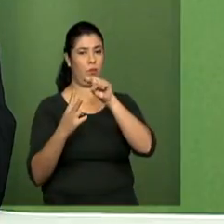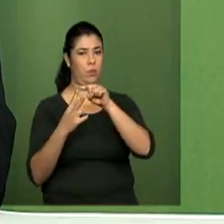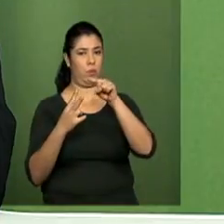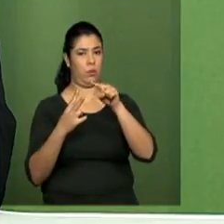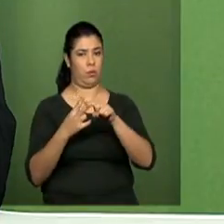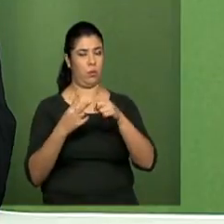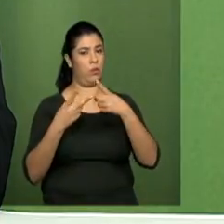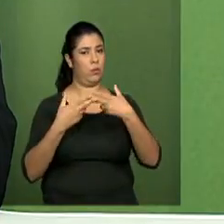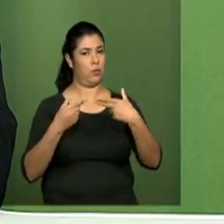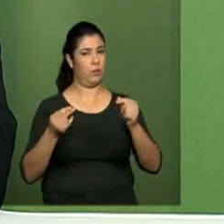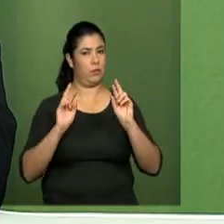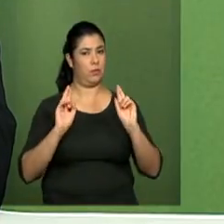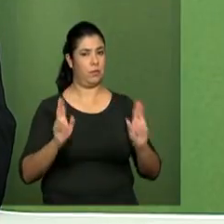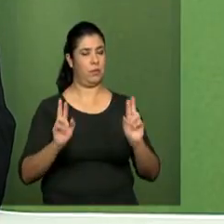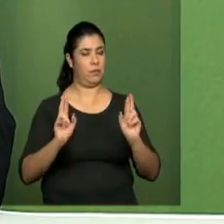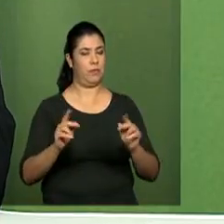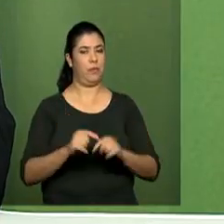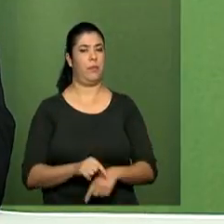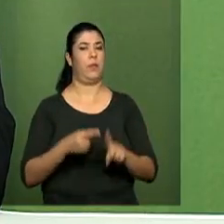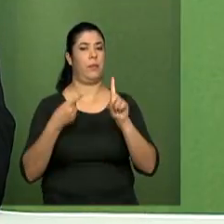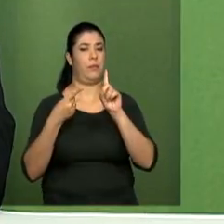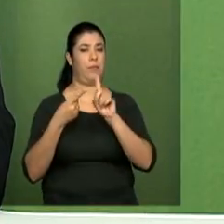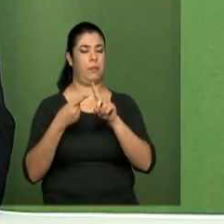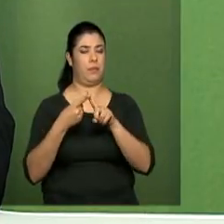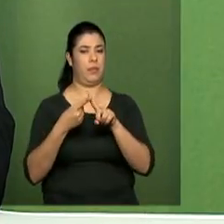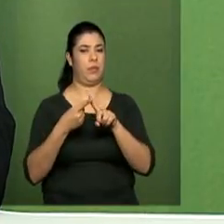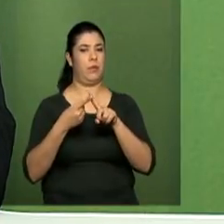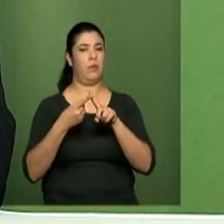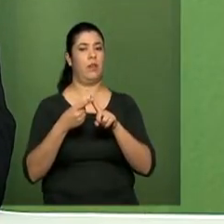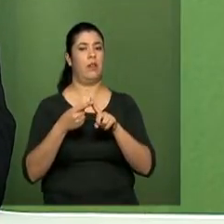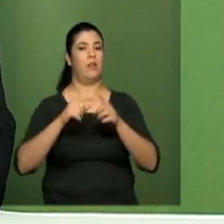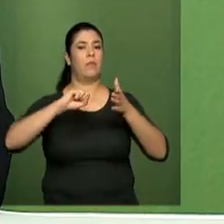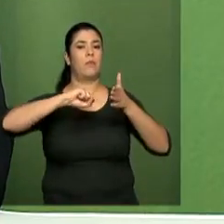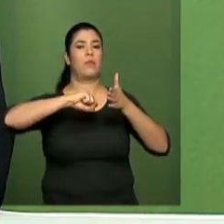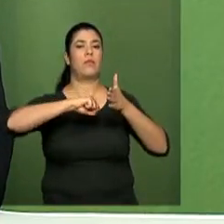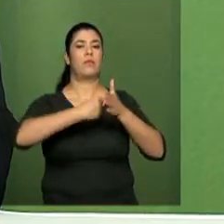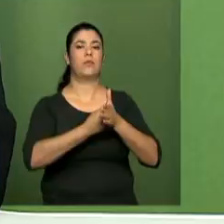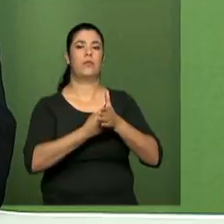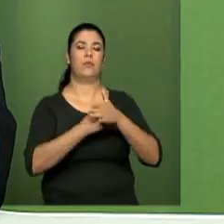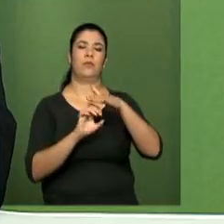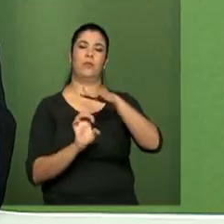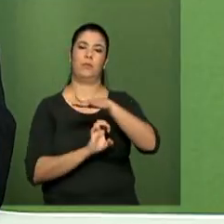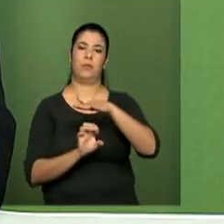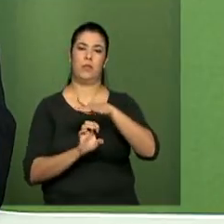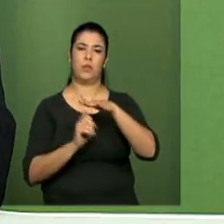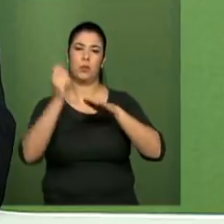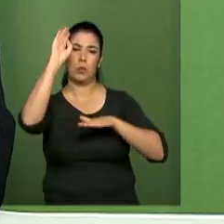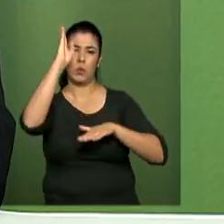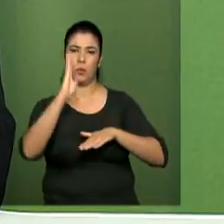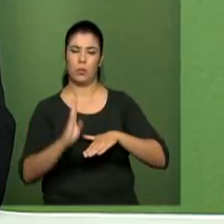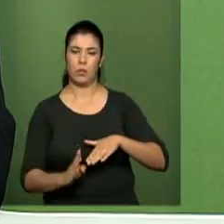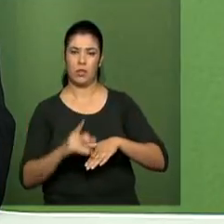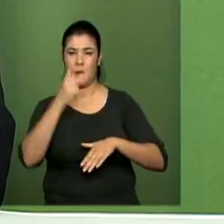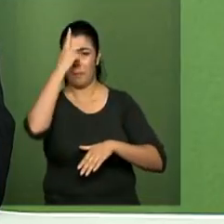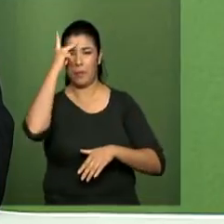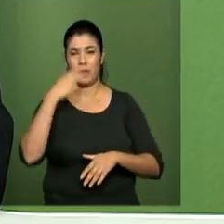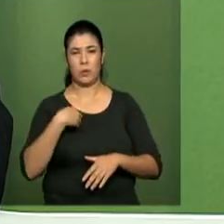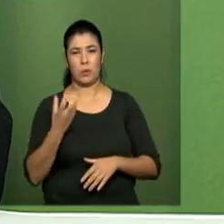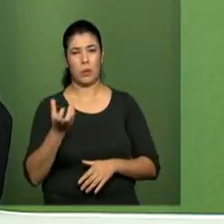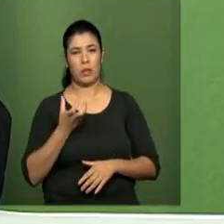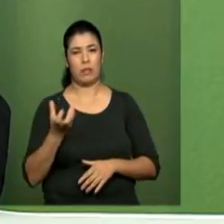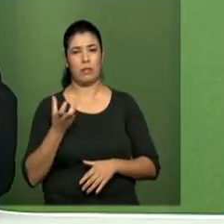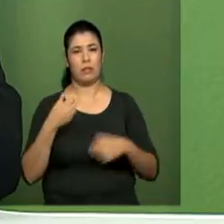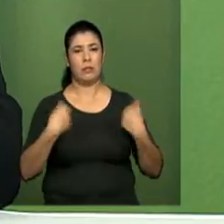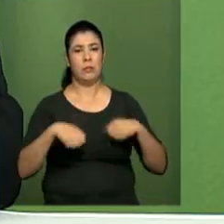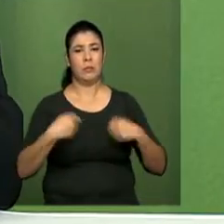o problema do fechamento de preso é que aqui no brasil nós convencionamos chequer fechando a empresa tem que